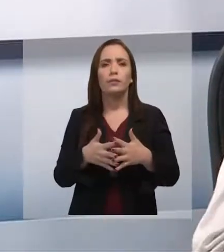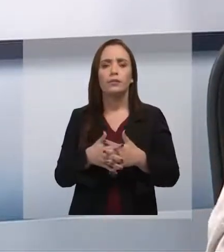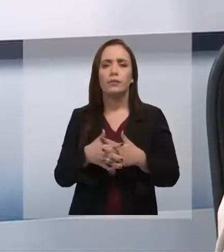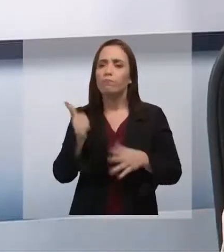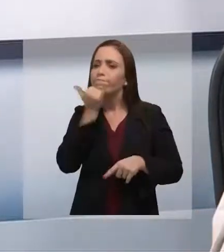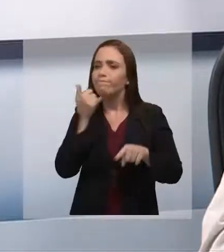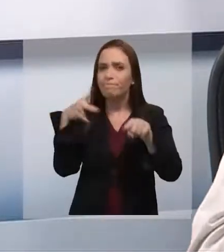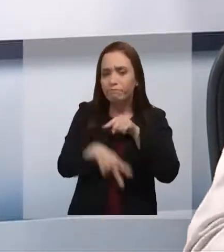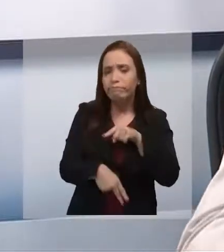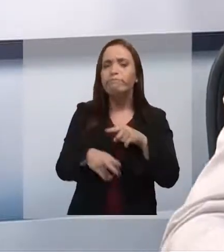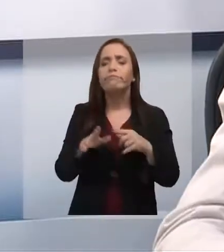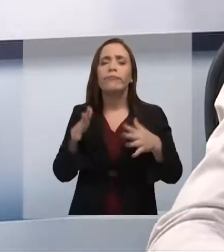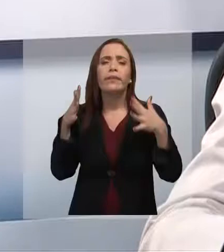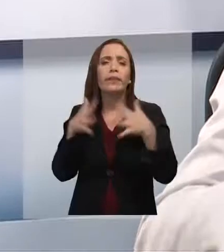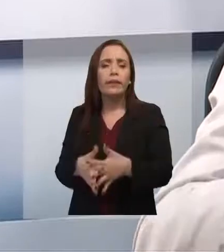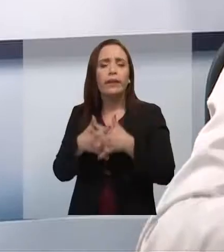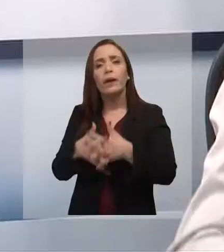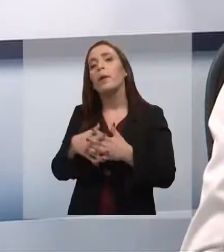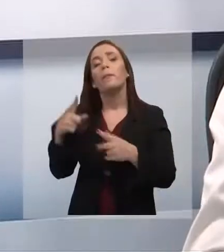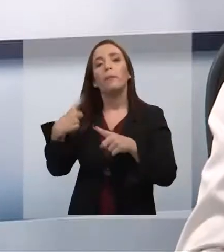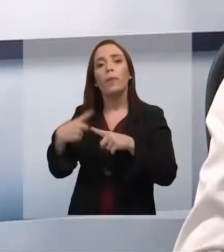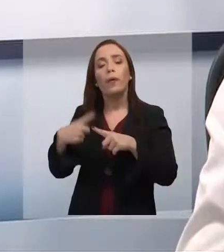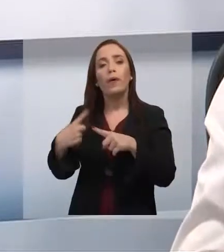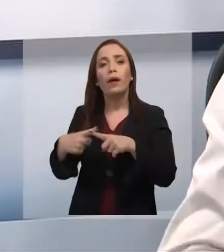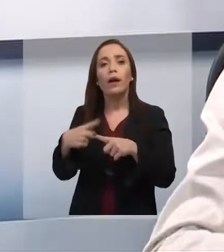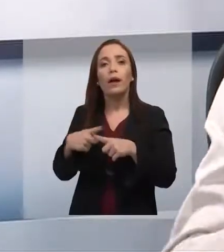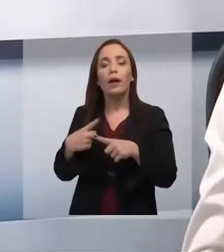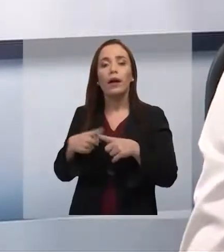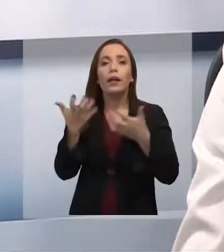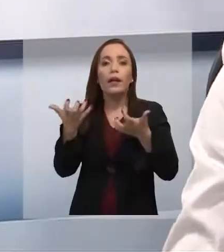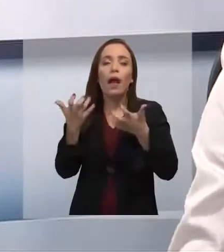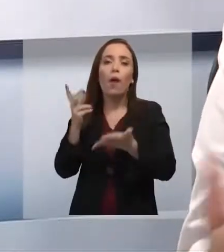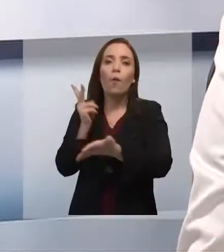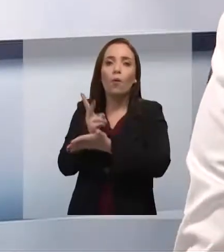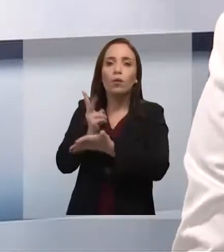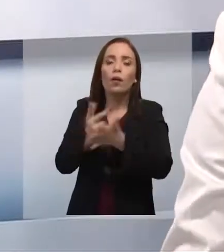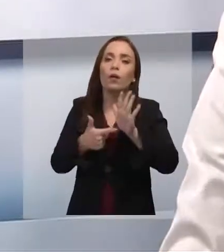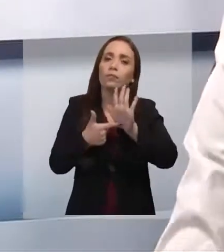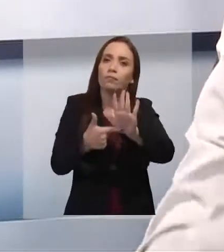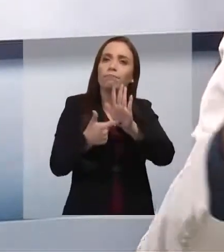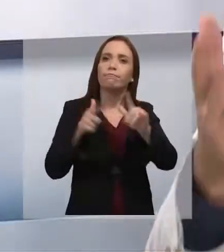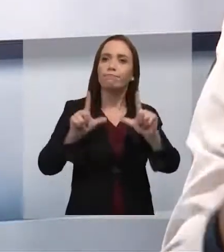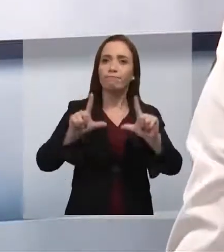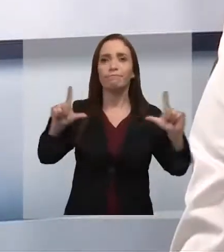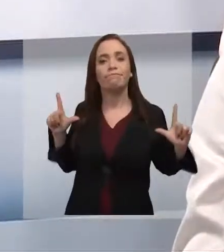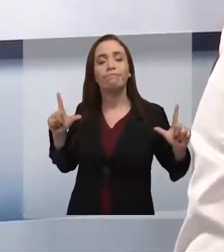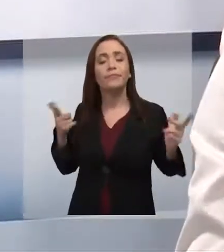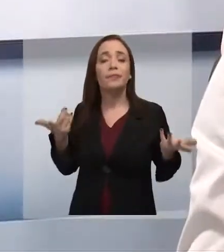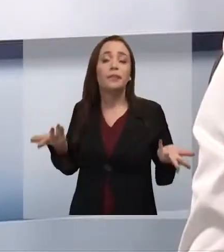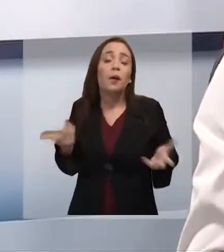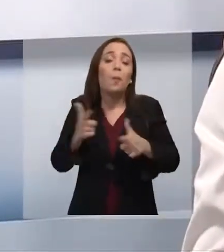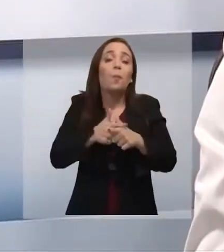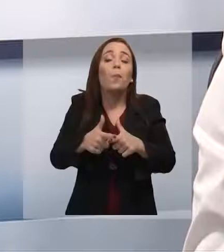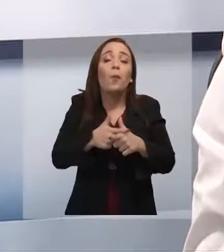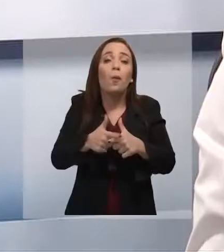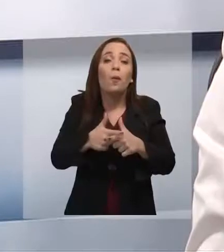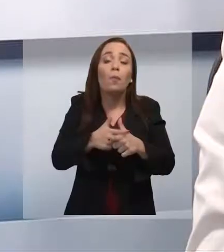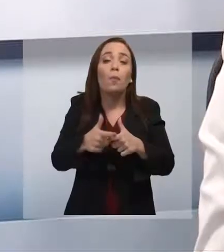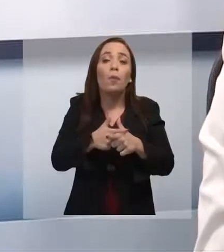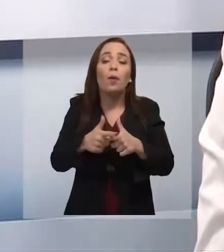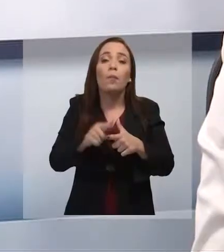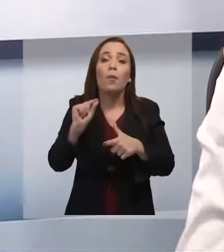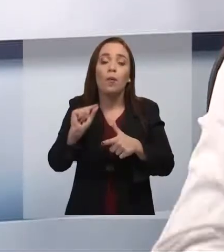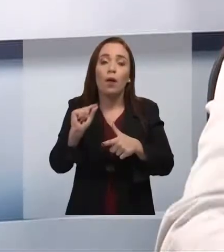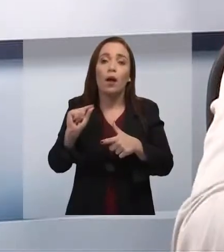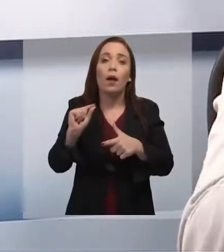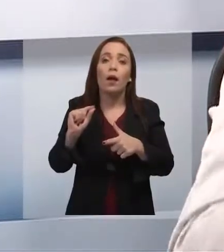isso, até porque é a maneira que ela tem para sobreviver, para aparecer, para poder dizer que estou aqui. E o problema é que quando